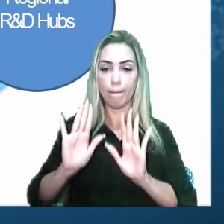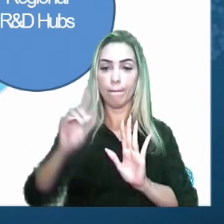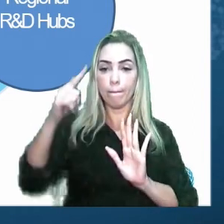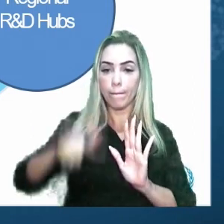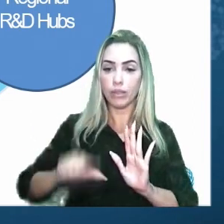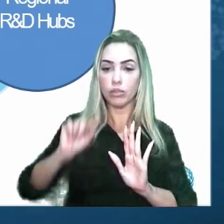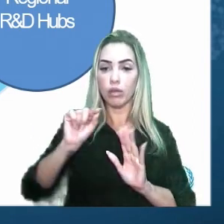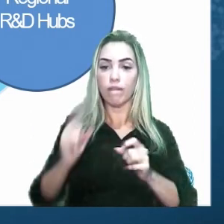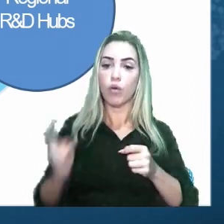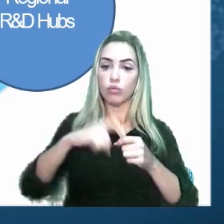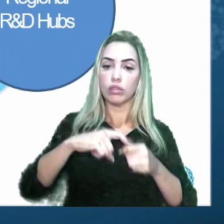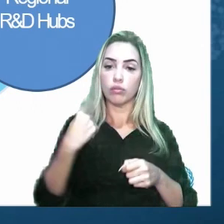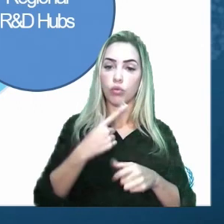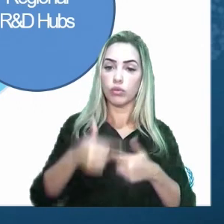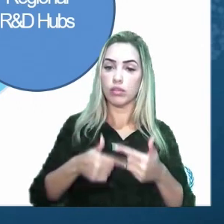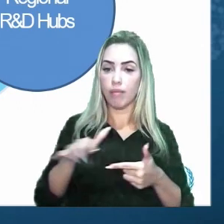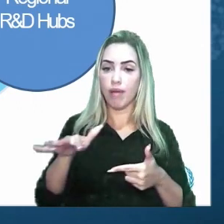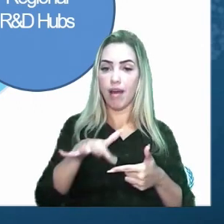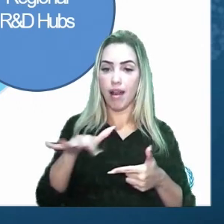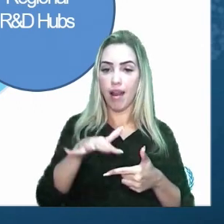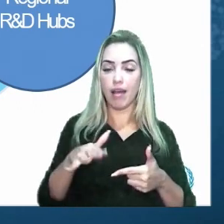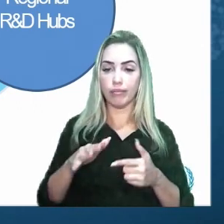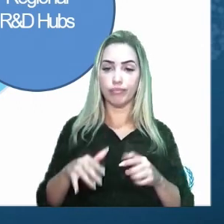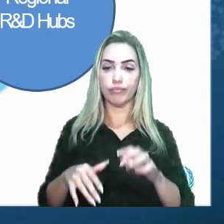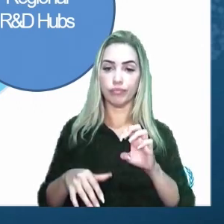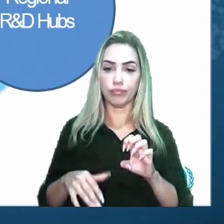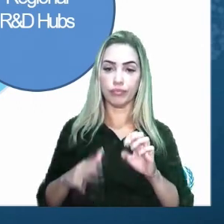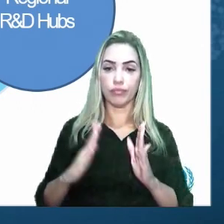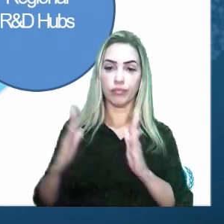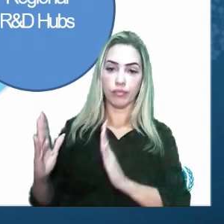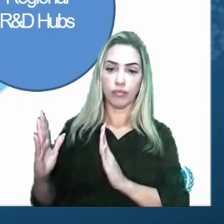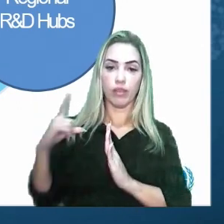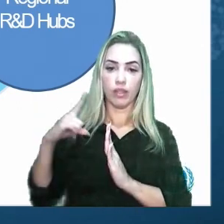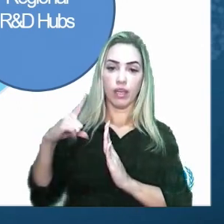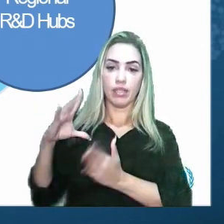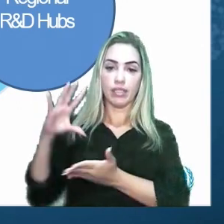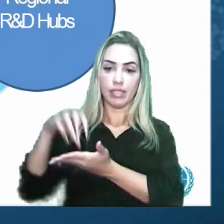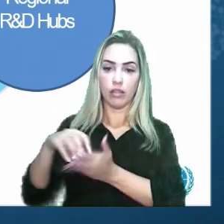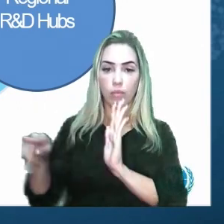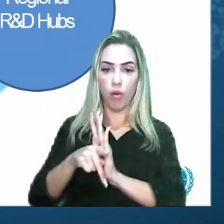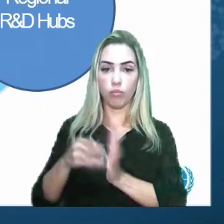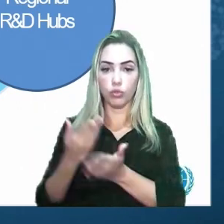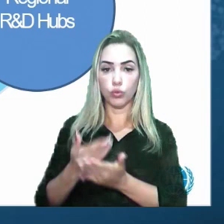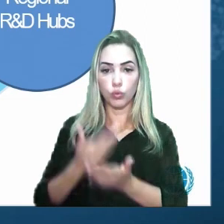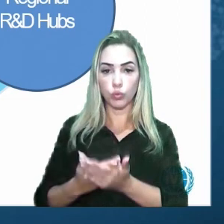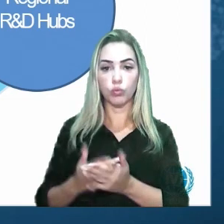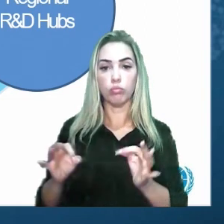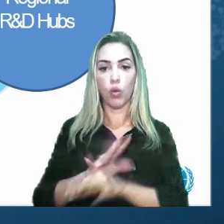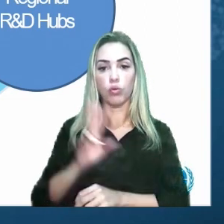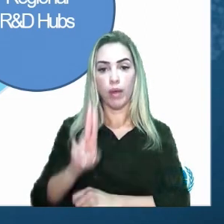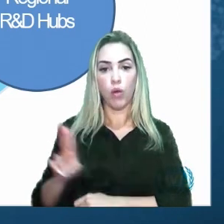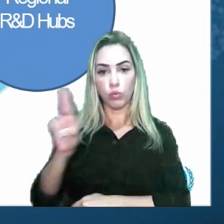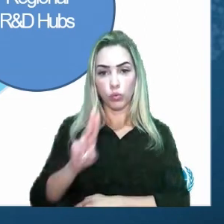a nossa seara, do lado esquerdo, o network de centros de estudos clínicos prontos para uso.